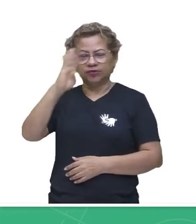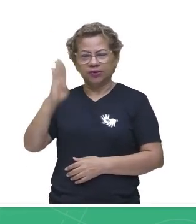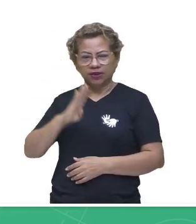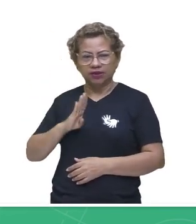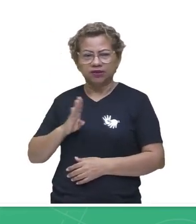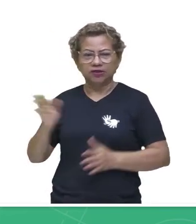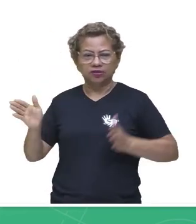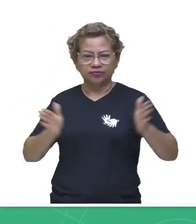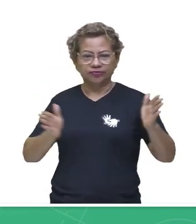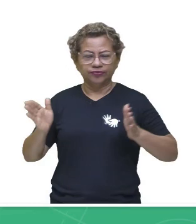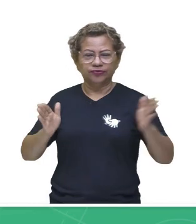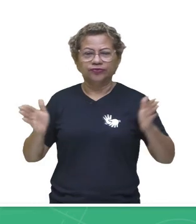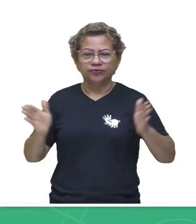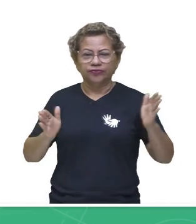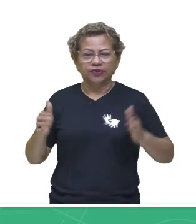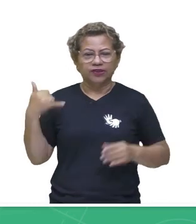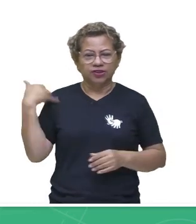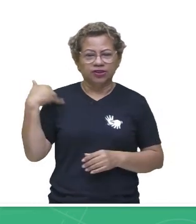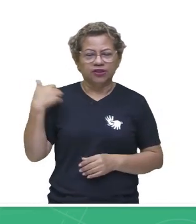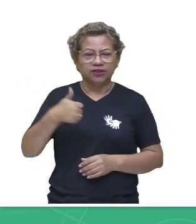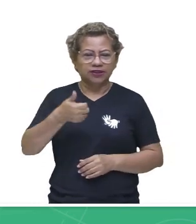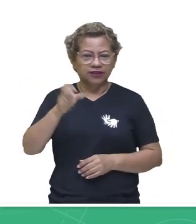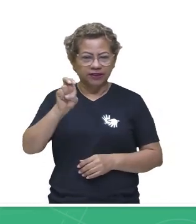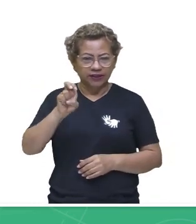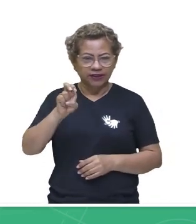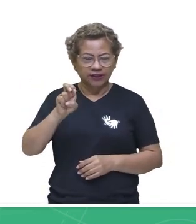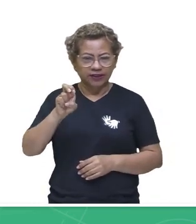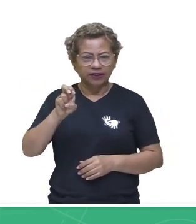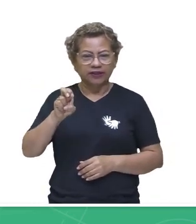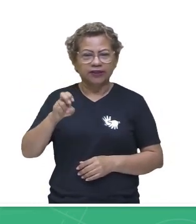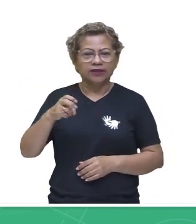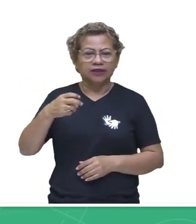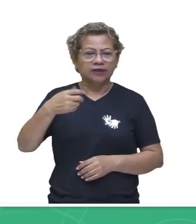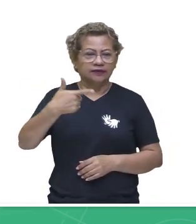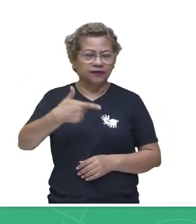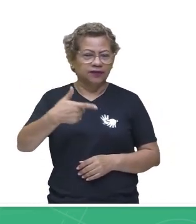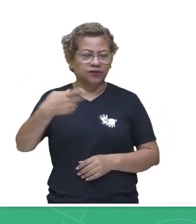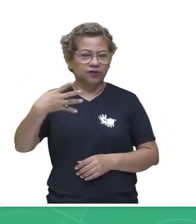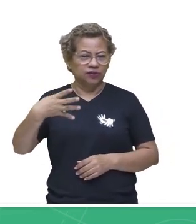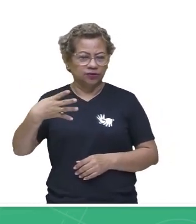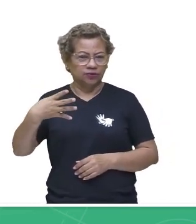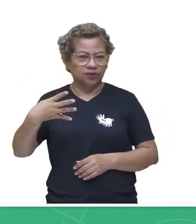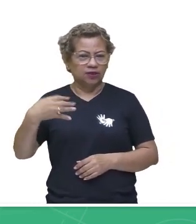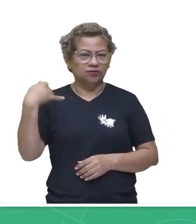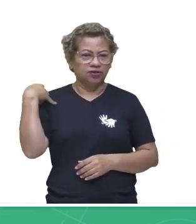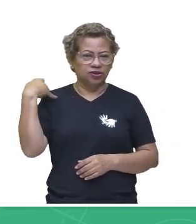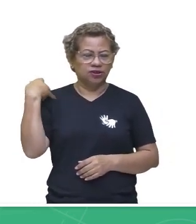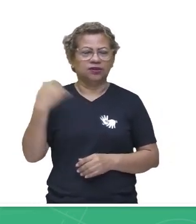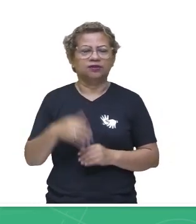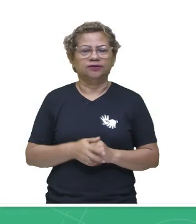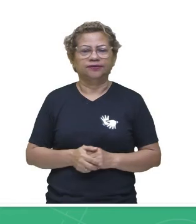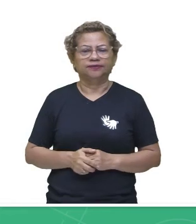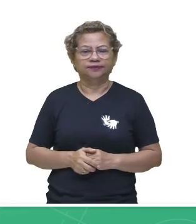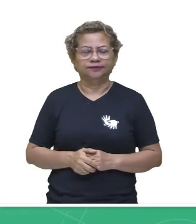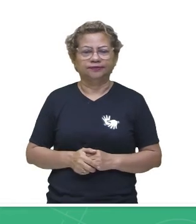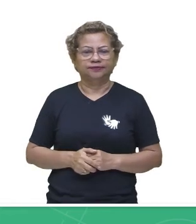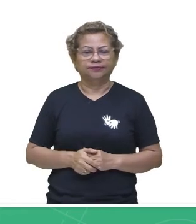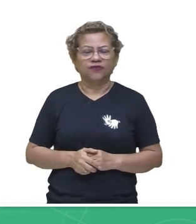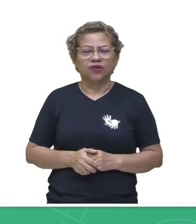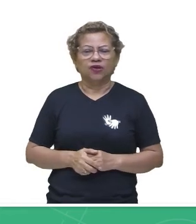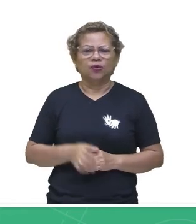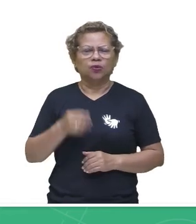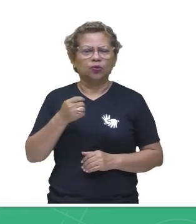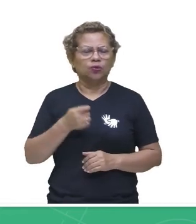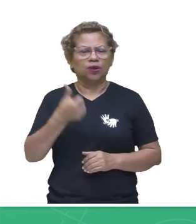ocorreram entre a população de 15 e 24 anos. Ou seja, quase